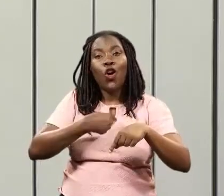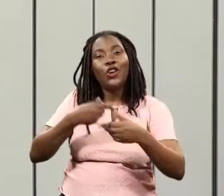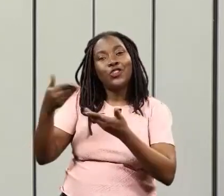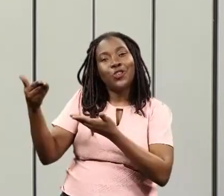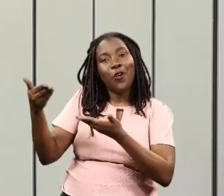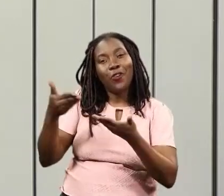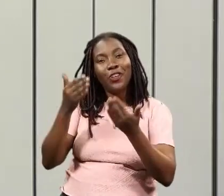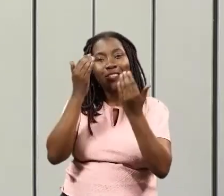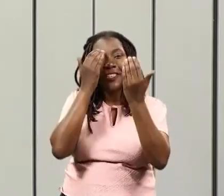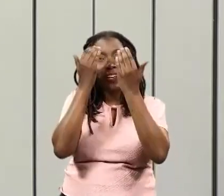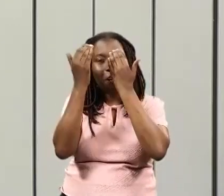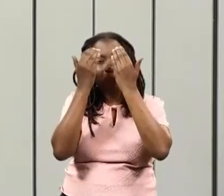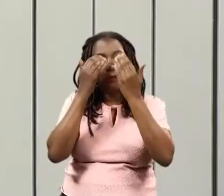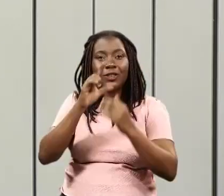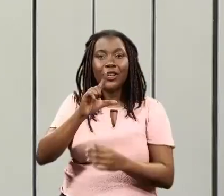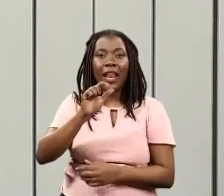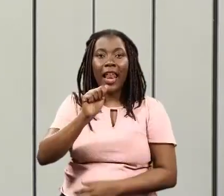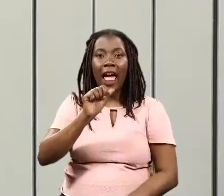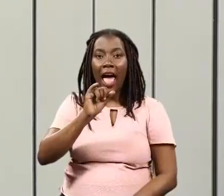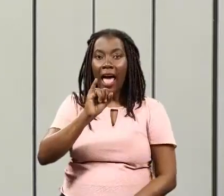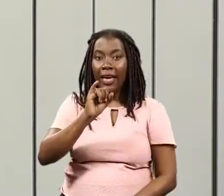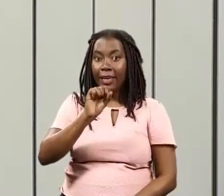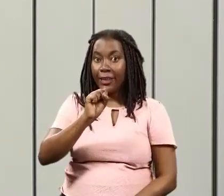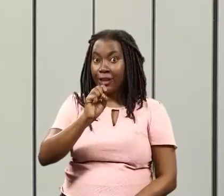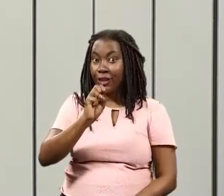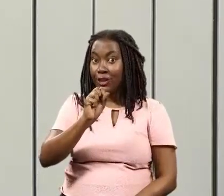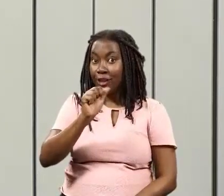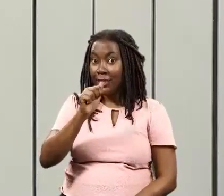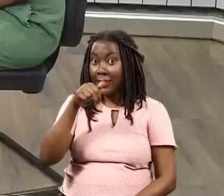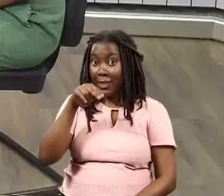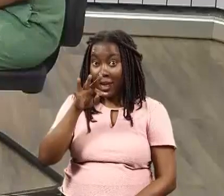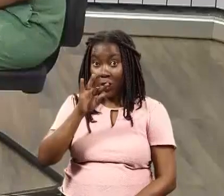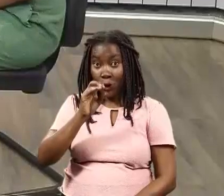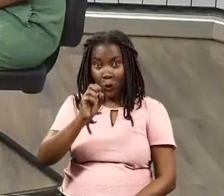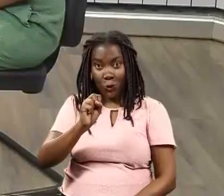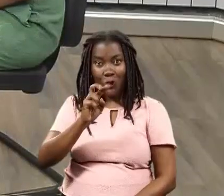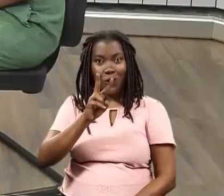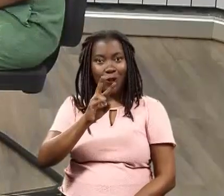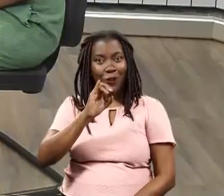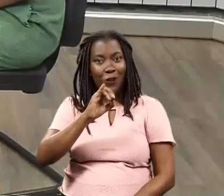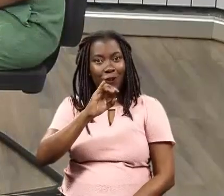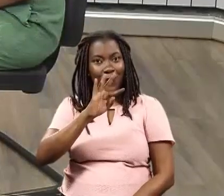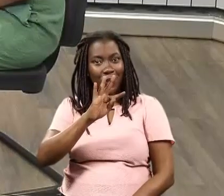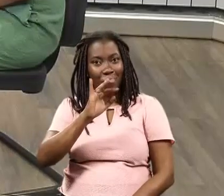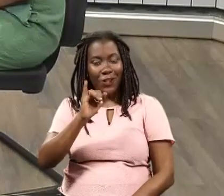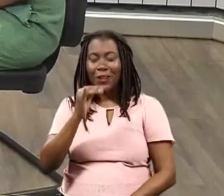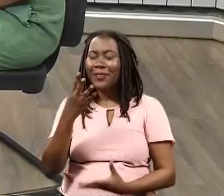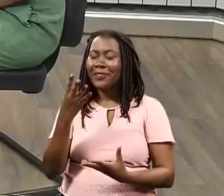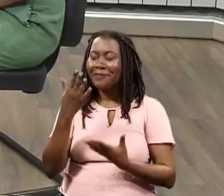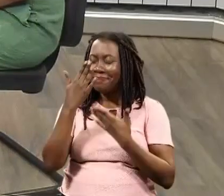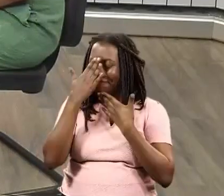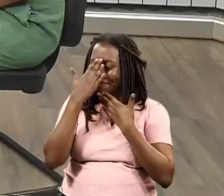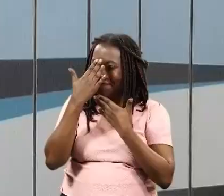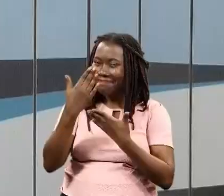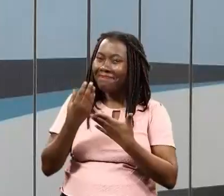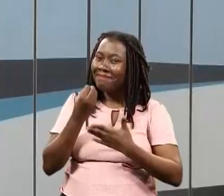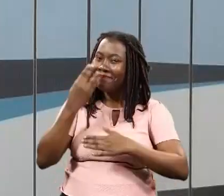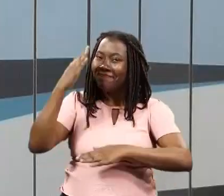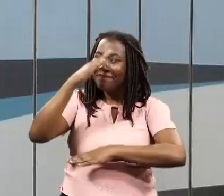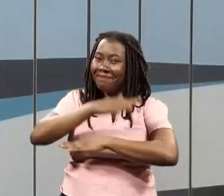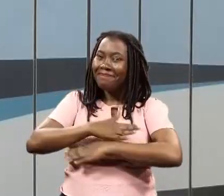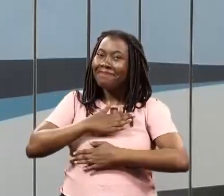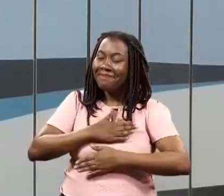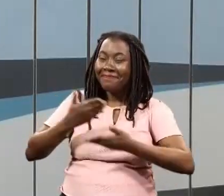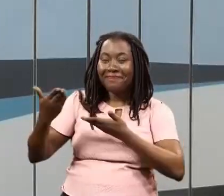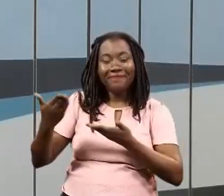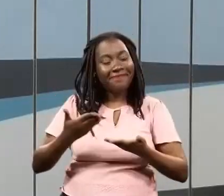a psicóloga Laís Santos Vitti. Muito boa tarde, seja bem-vinda, Laís. Boa tarde, Rúbia. É um